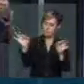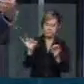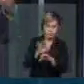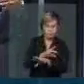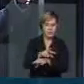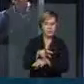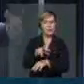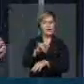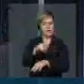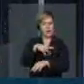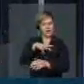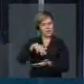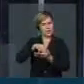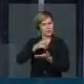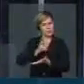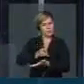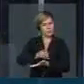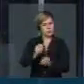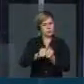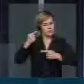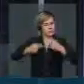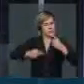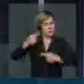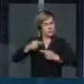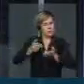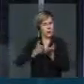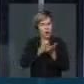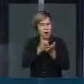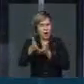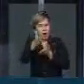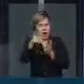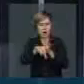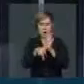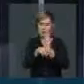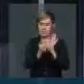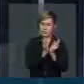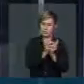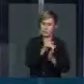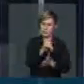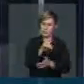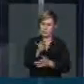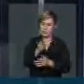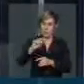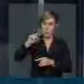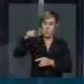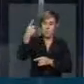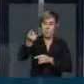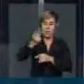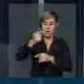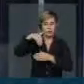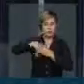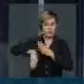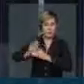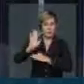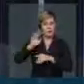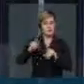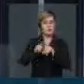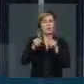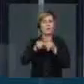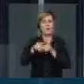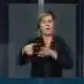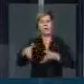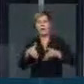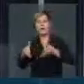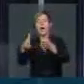que estar permanentemente discutindo os rumos, não só do nosso partido na eleição que vem, mas também os rumos que nós podemos